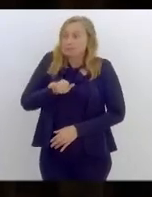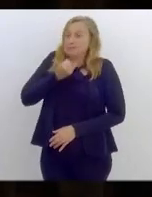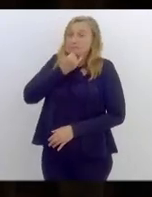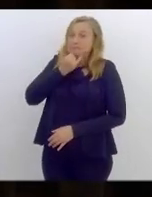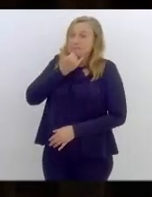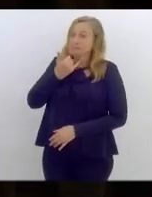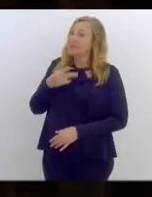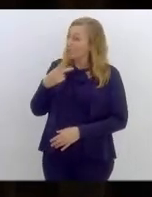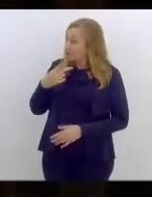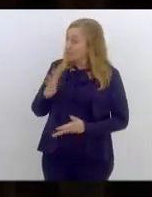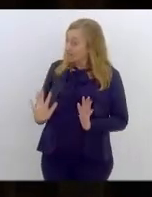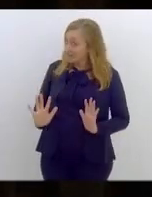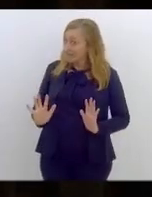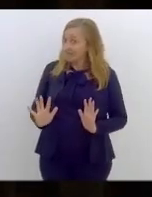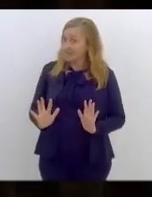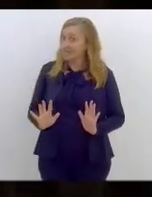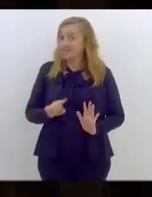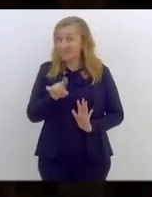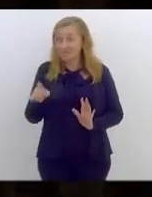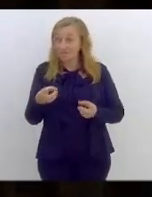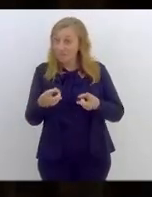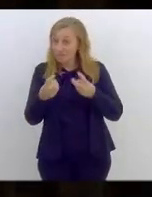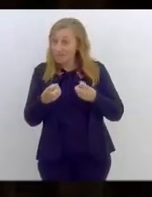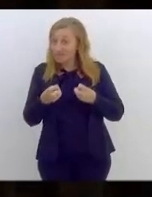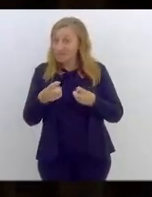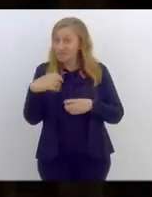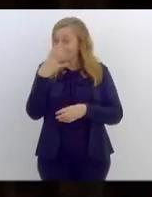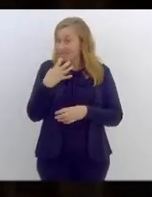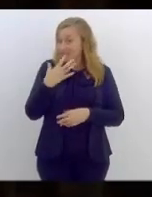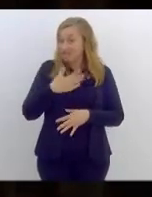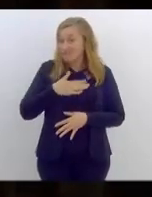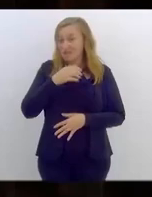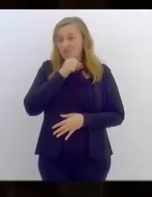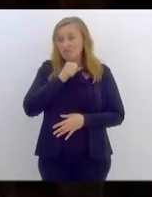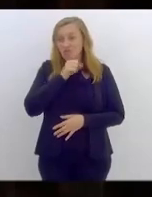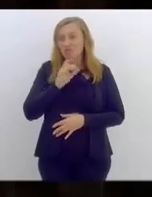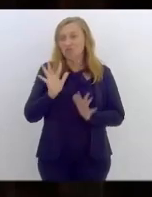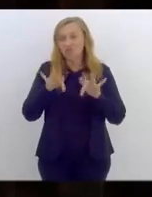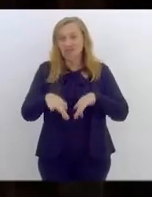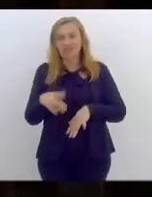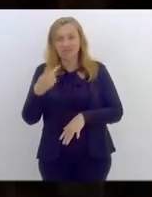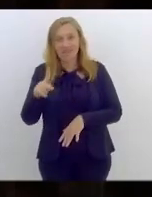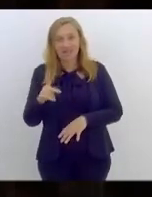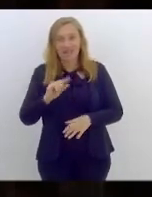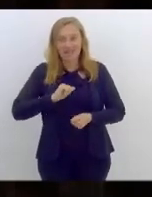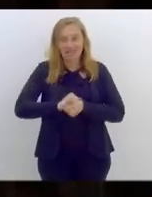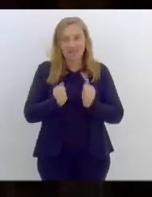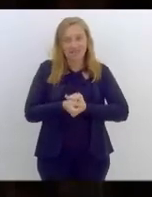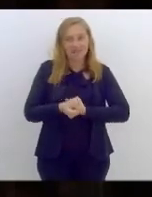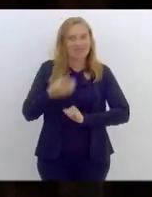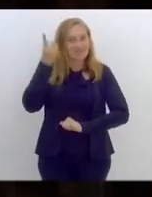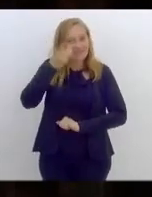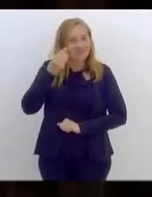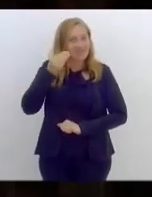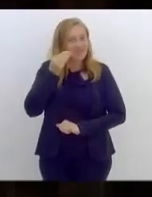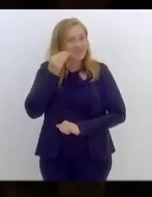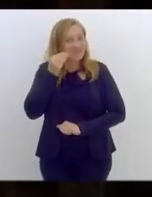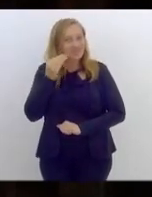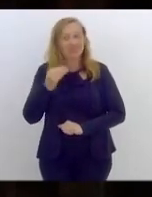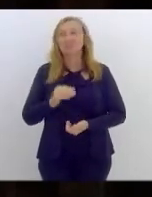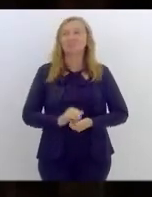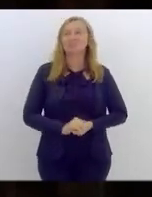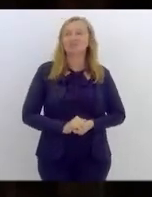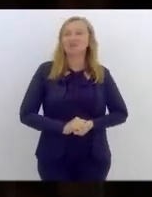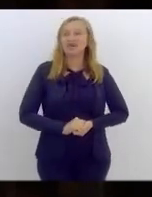ter essa ousadia. E vocês vão perceber que essa cantiga é uma cantiga da minha avó, e o finalzinho dela eu adaptei para a deputada Mônica Francisco, e é mais ou menos